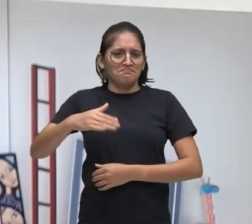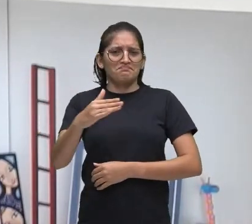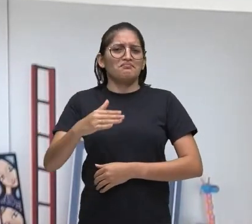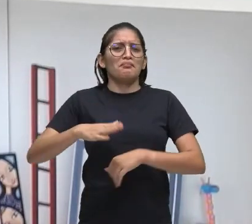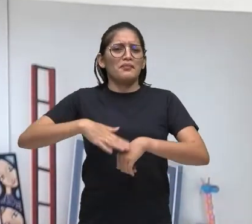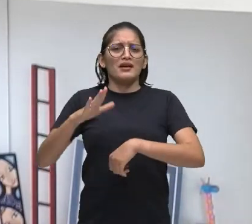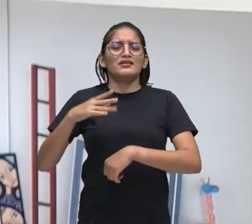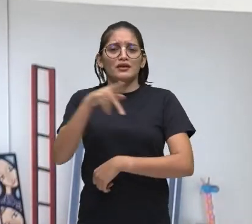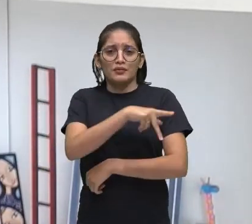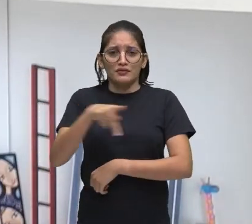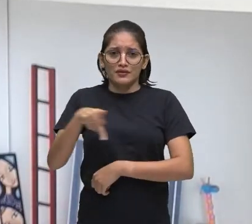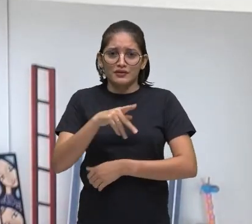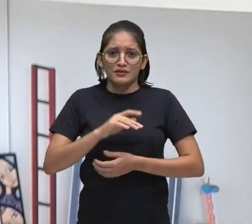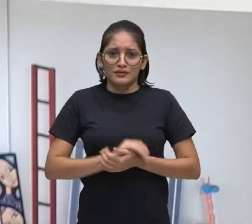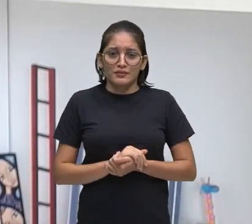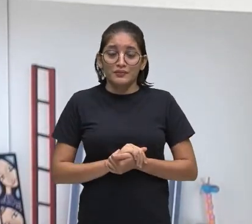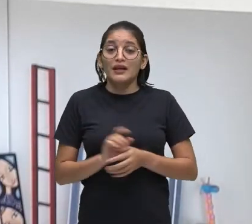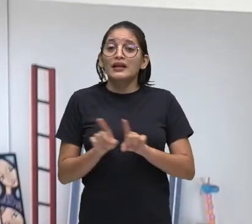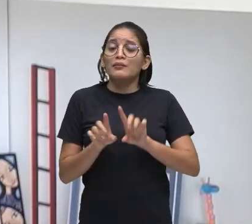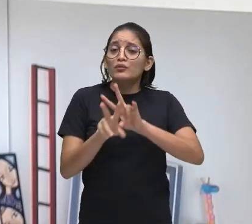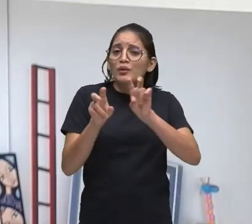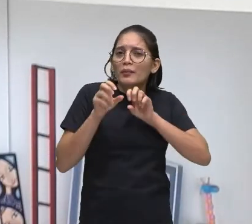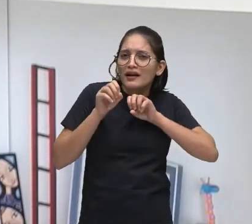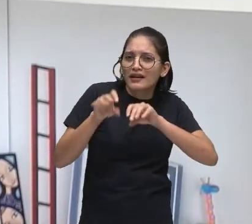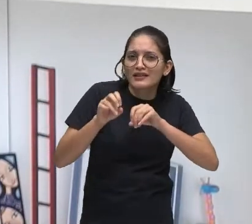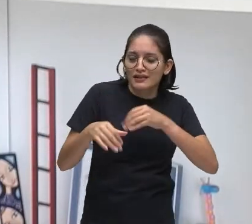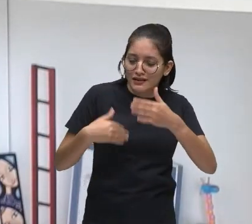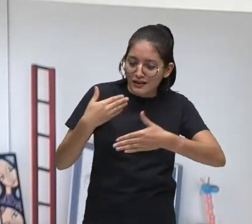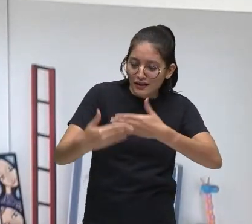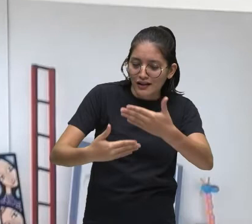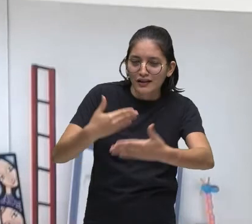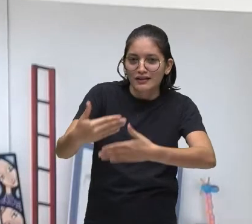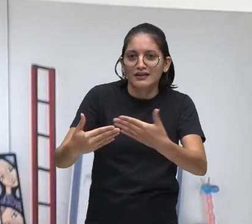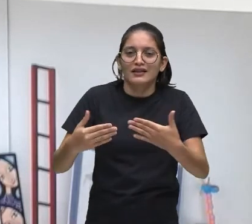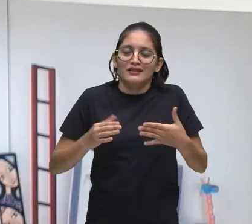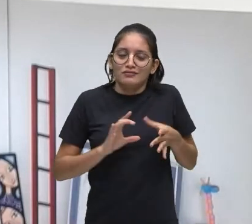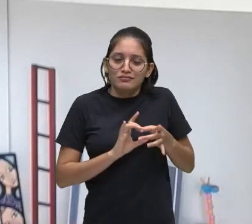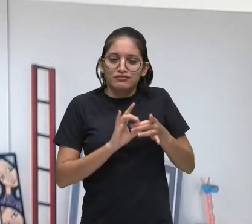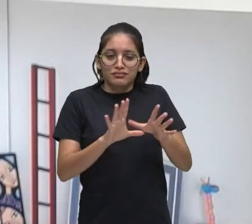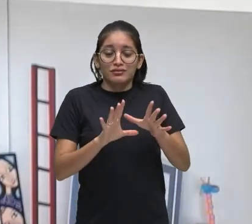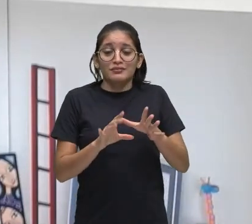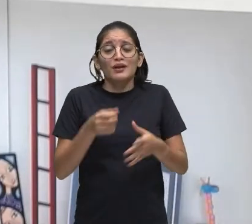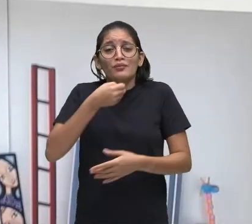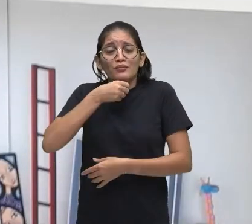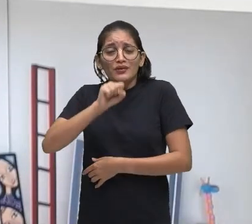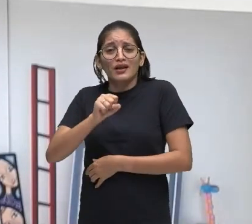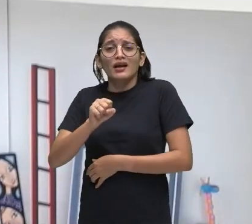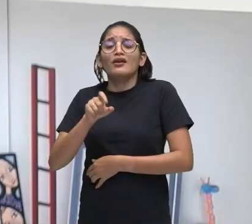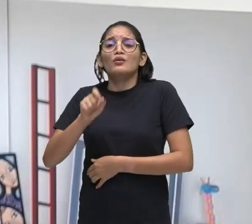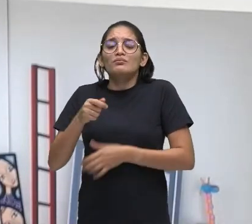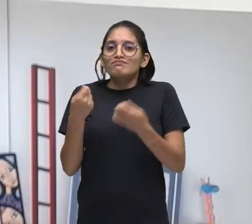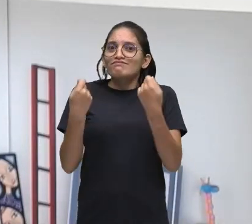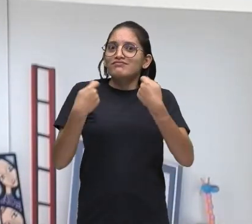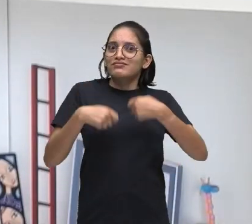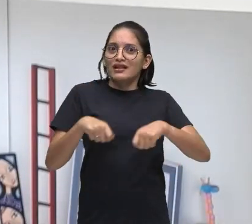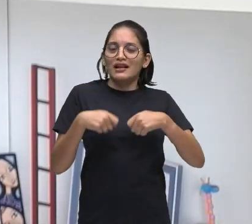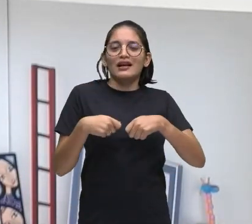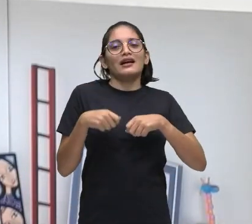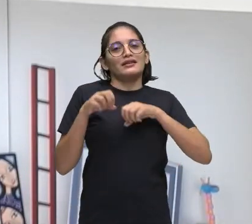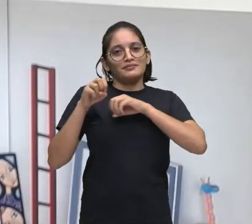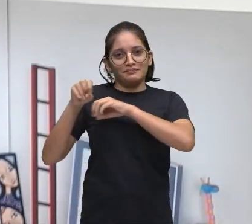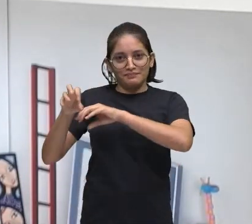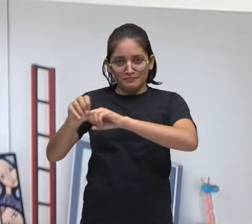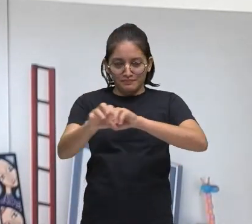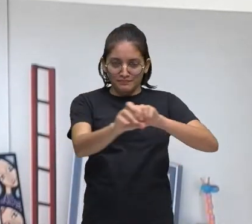professor. Entendendo a educação um processo libertário, Freire foi o necessário na